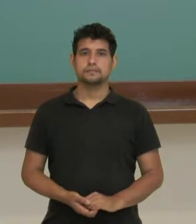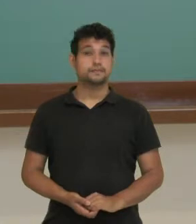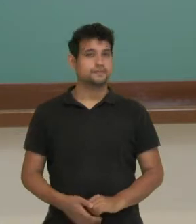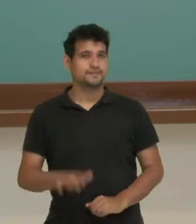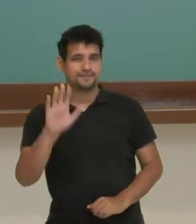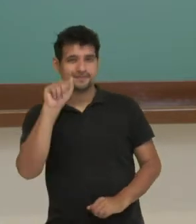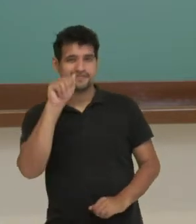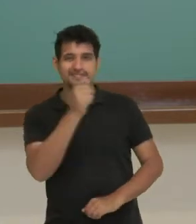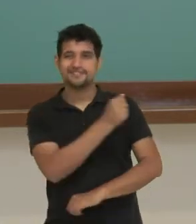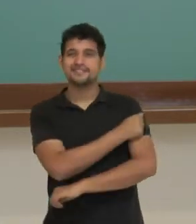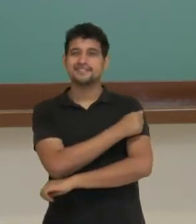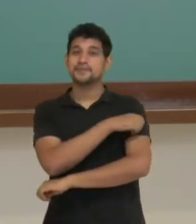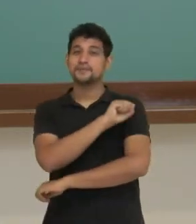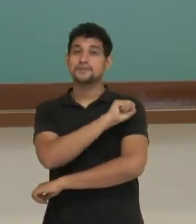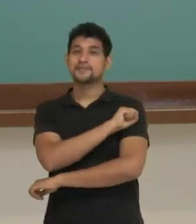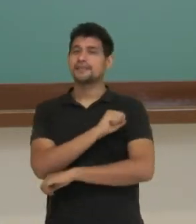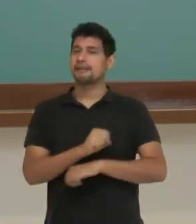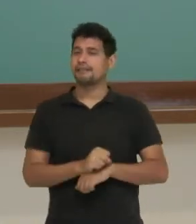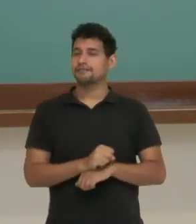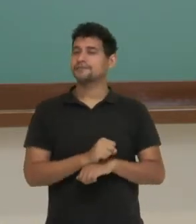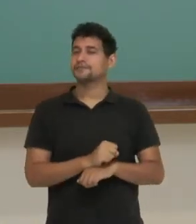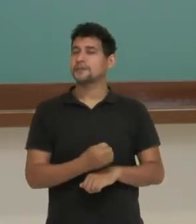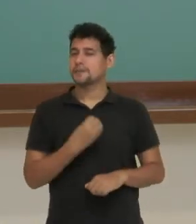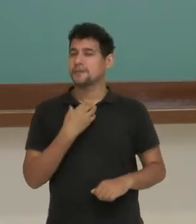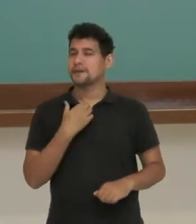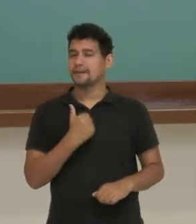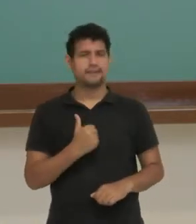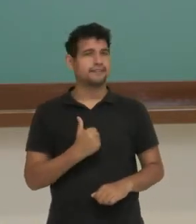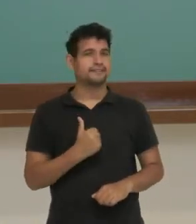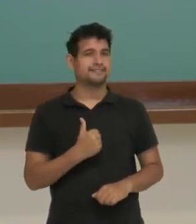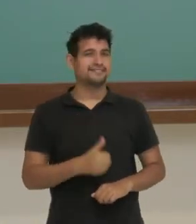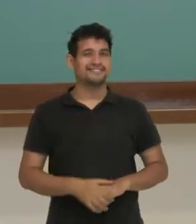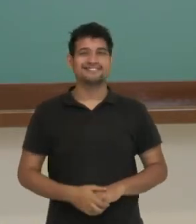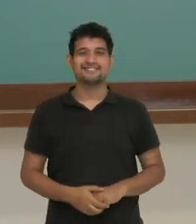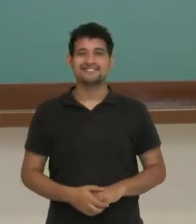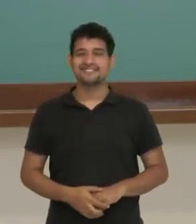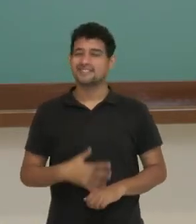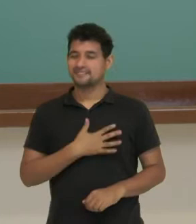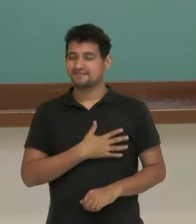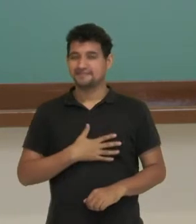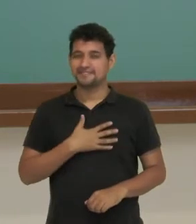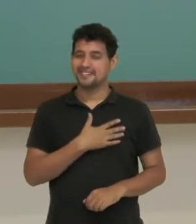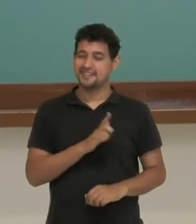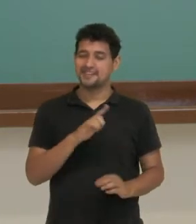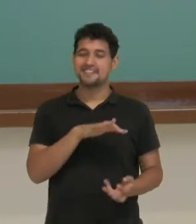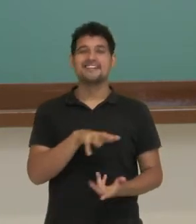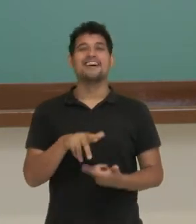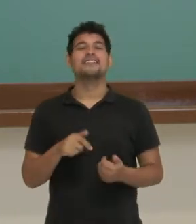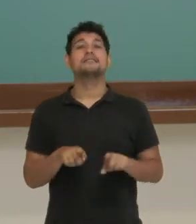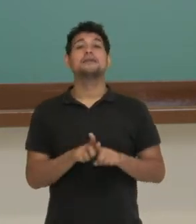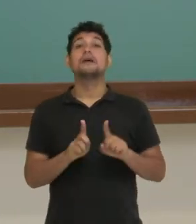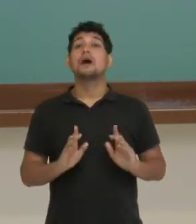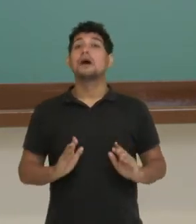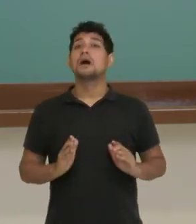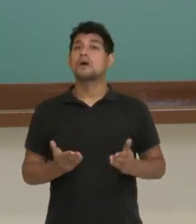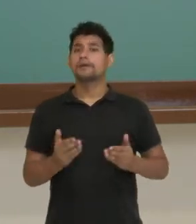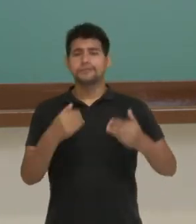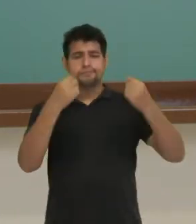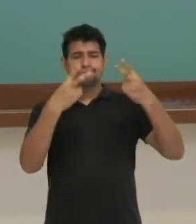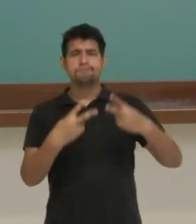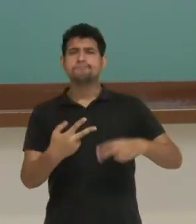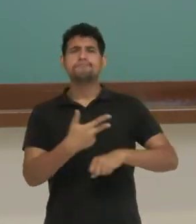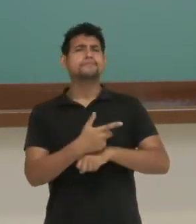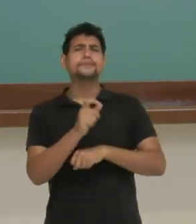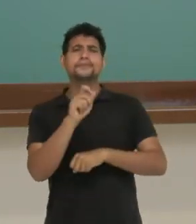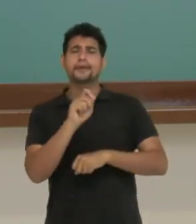Olá, estudantes do 8º ano do ensino fundamental, tudo bem com vocês? Saudações geográficas. Então, neste vídeo nós vamos falar então